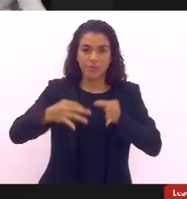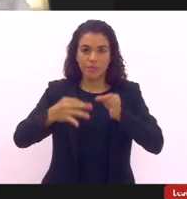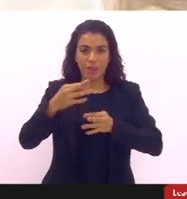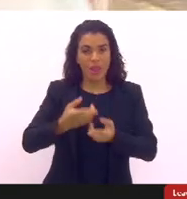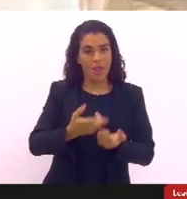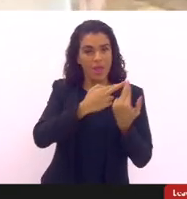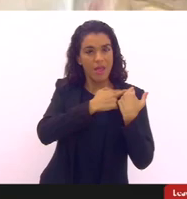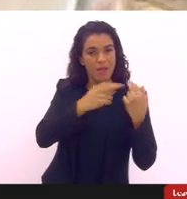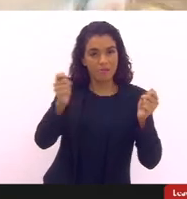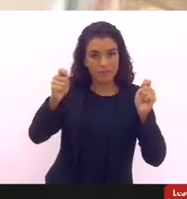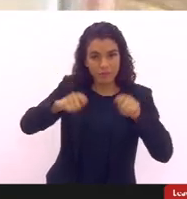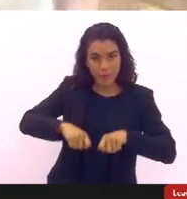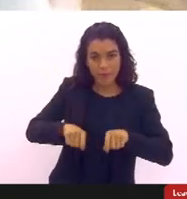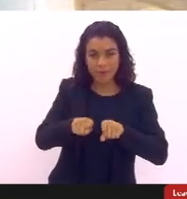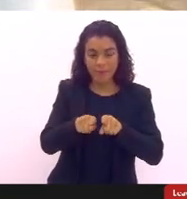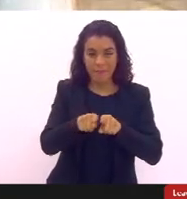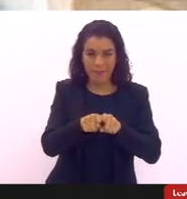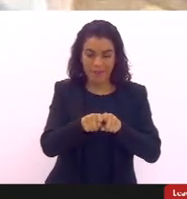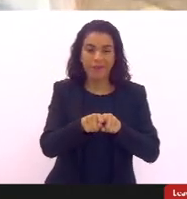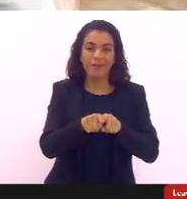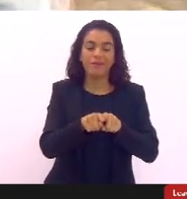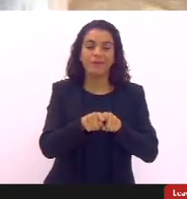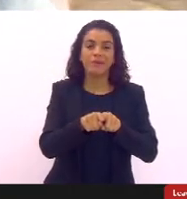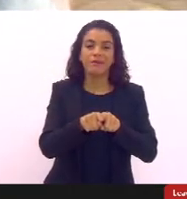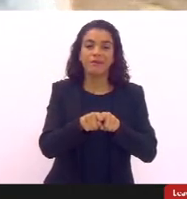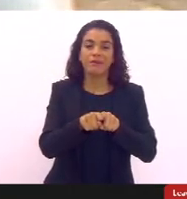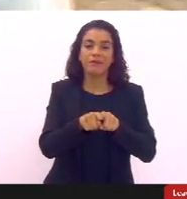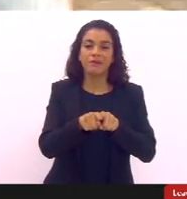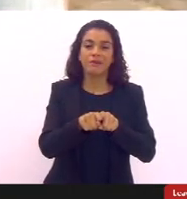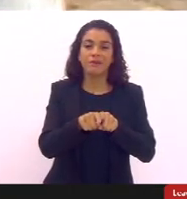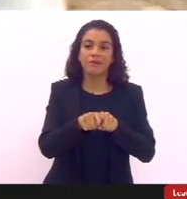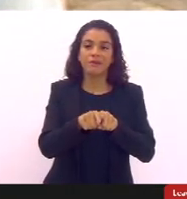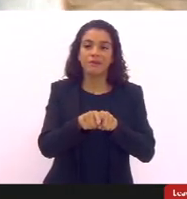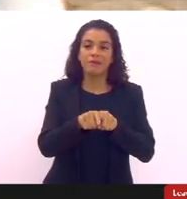competência de ambas as pastas e colocar